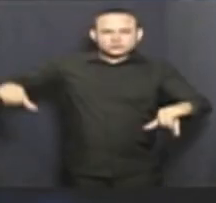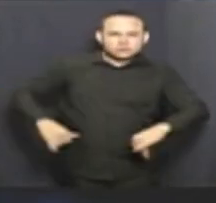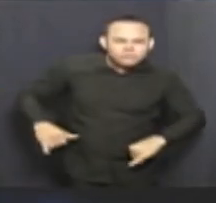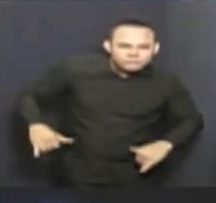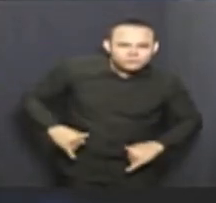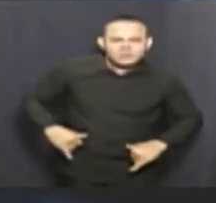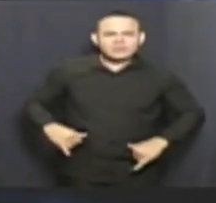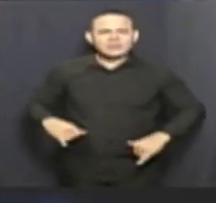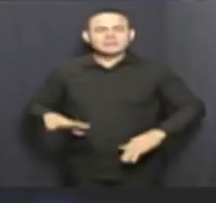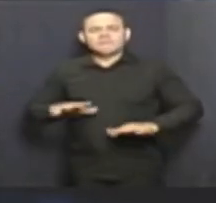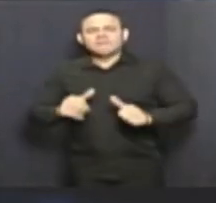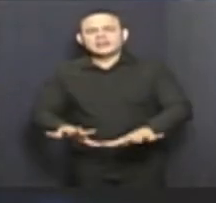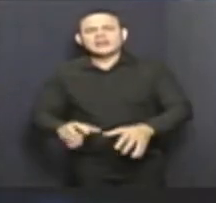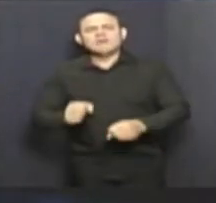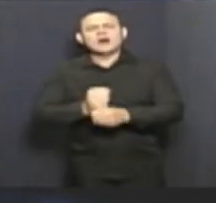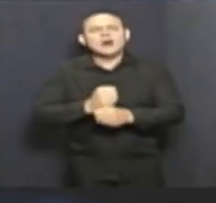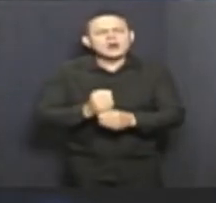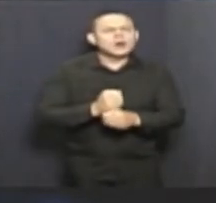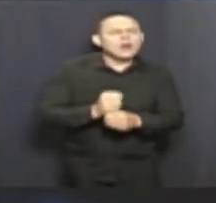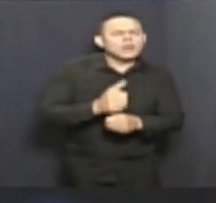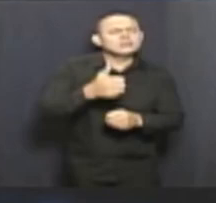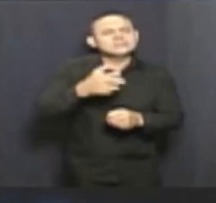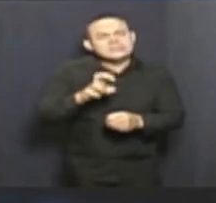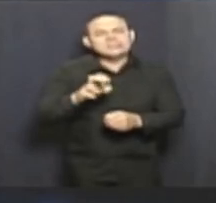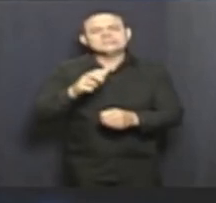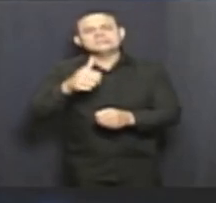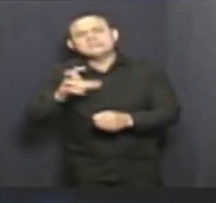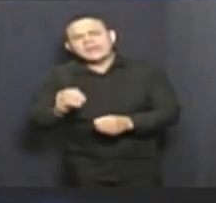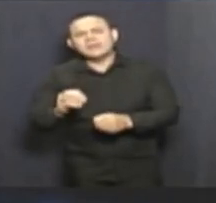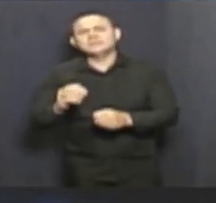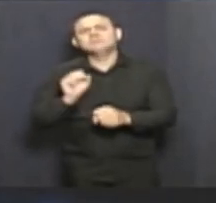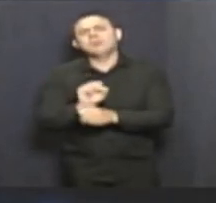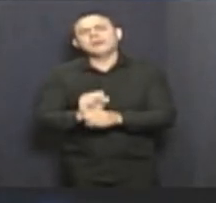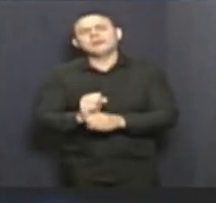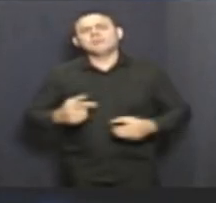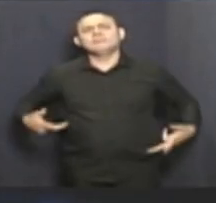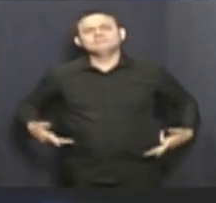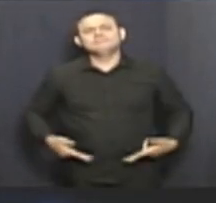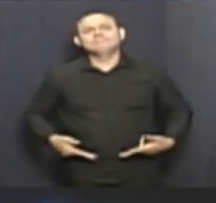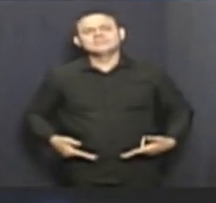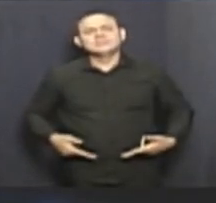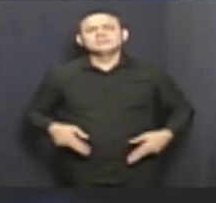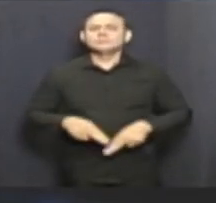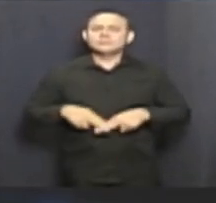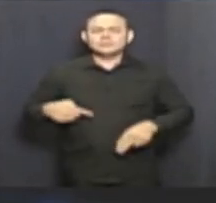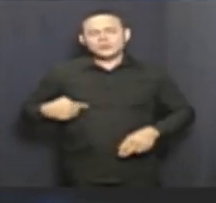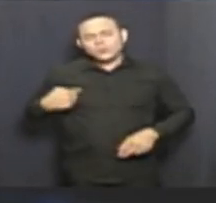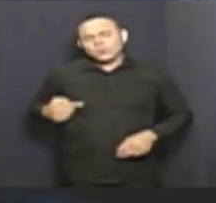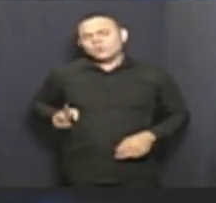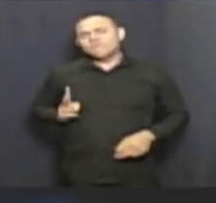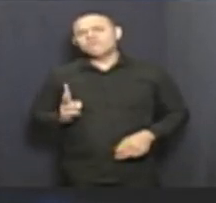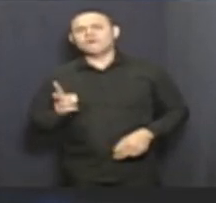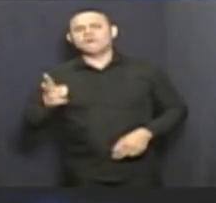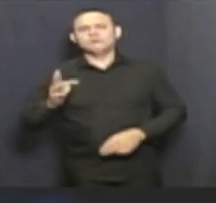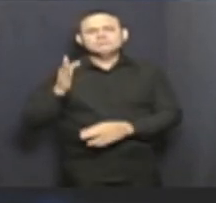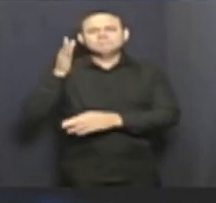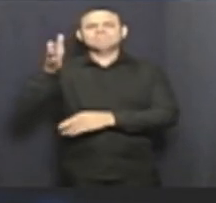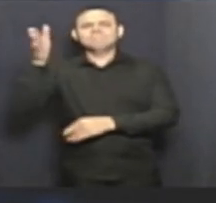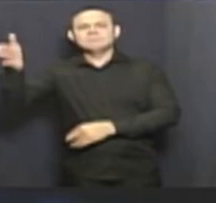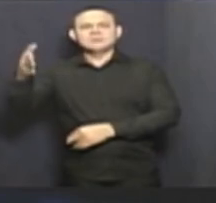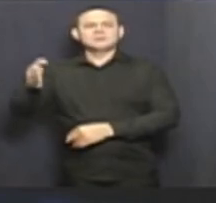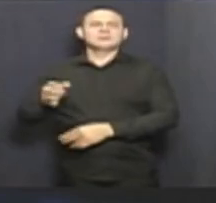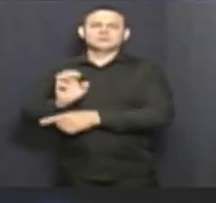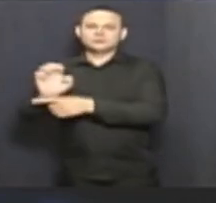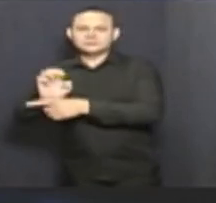anos 20 anos aguardando para fazer uma cirurgia e eu ando pelo estado eu encontro pessoas que no nosso governo